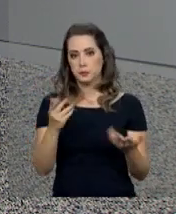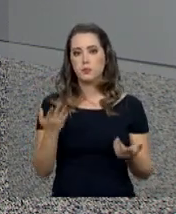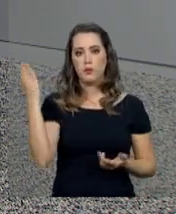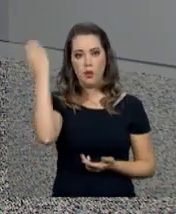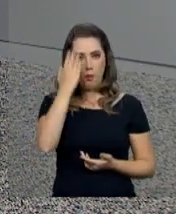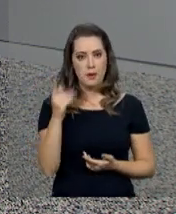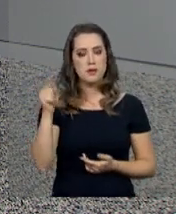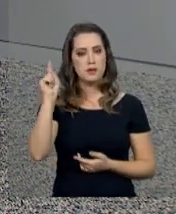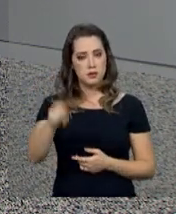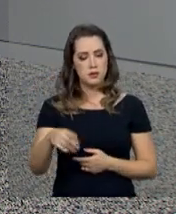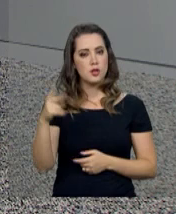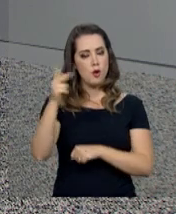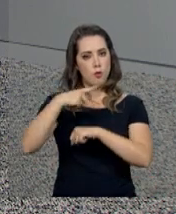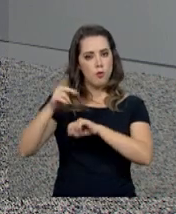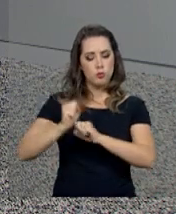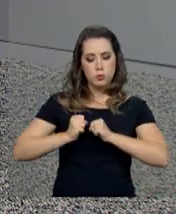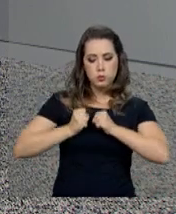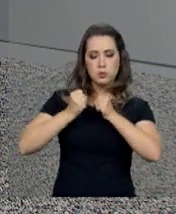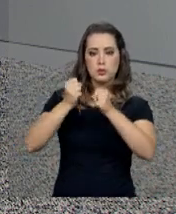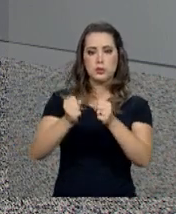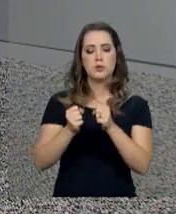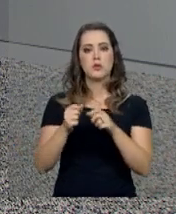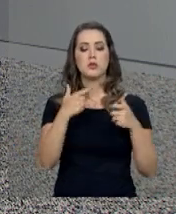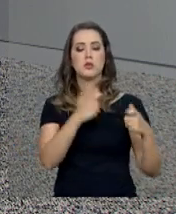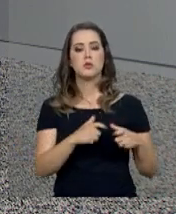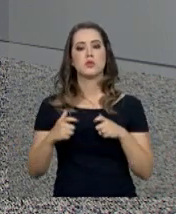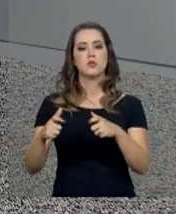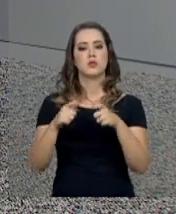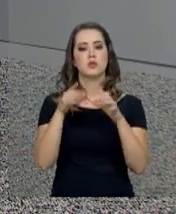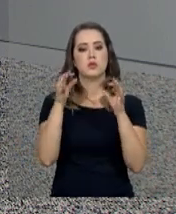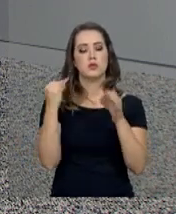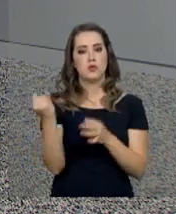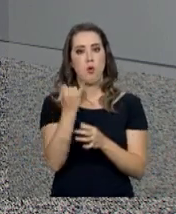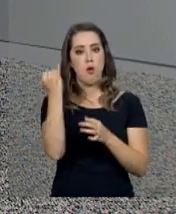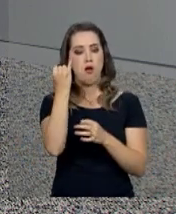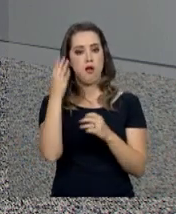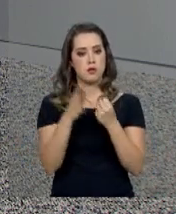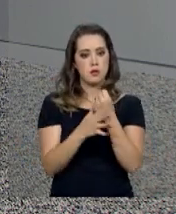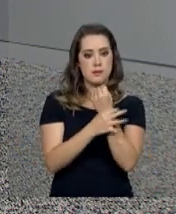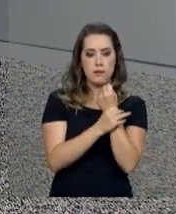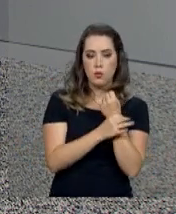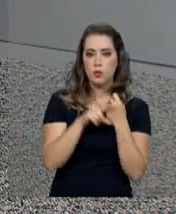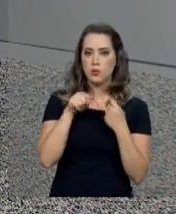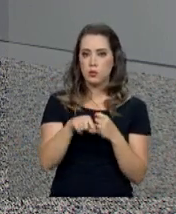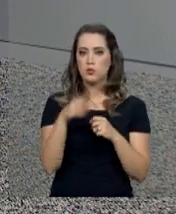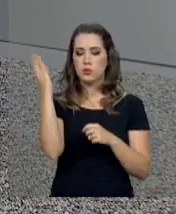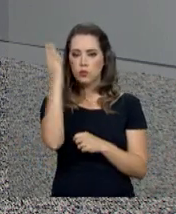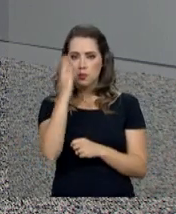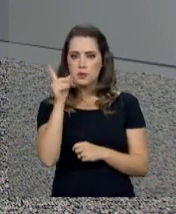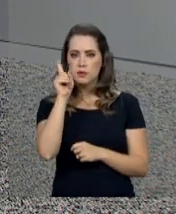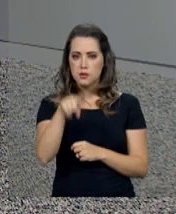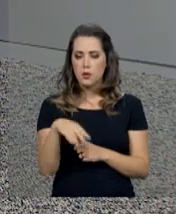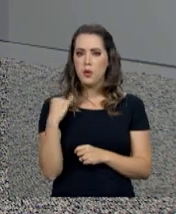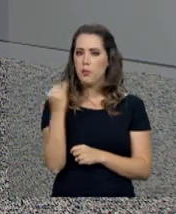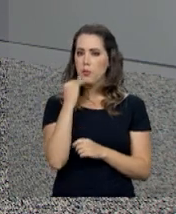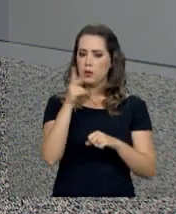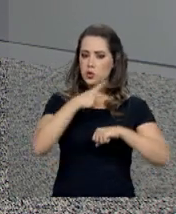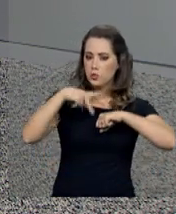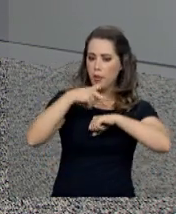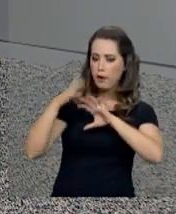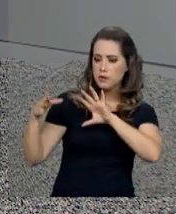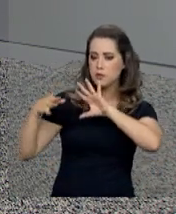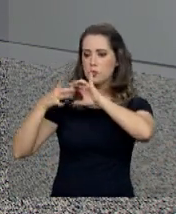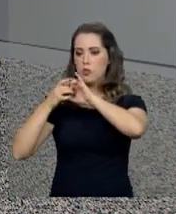sólidas e que o brasil continua sendo a 111 membros importantes da onu continua